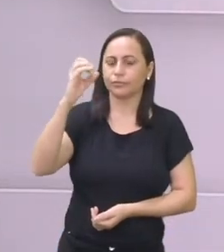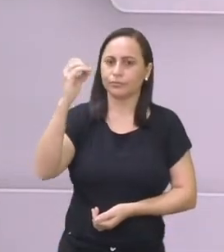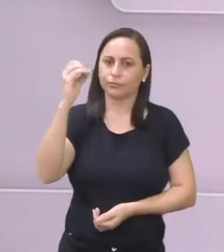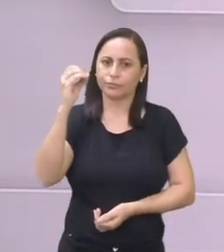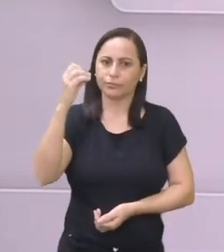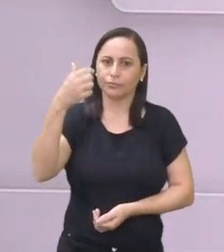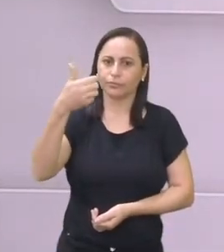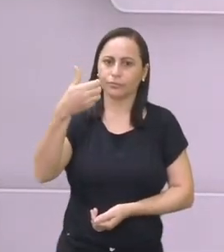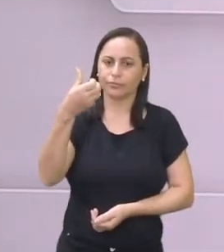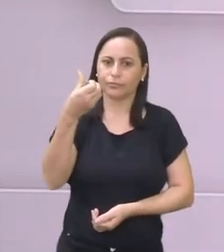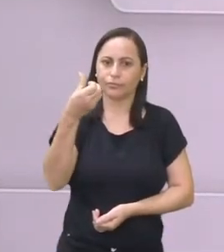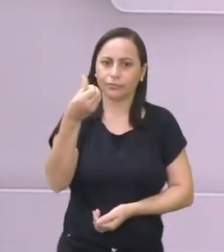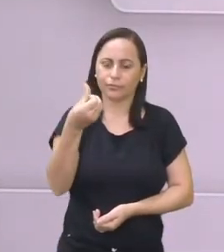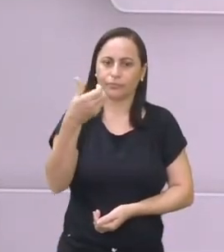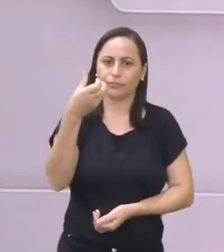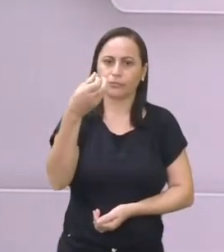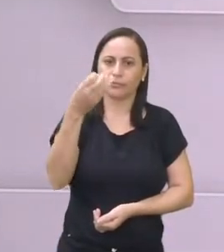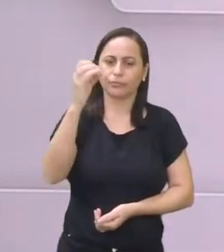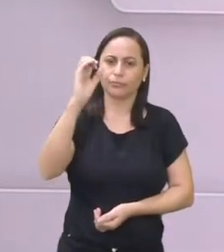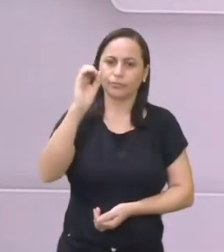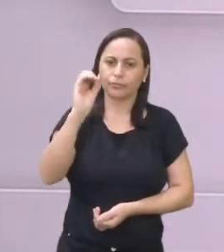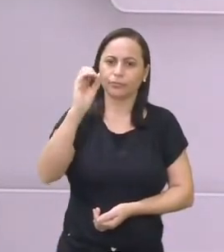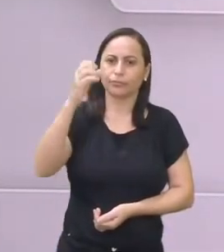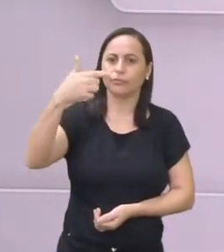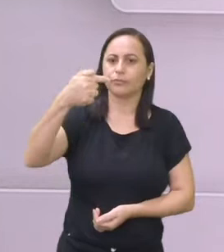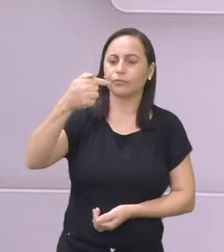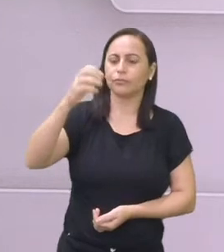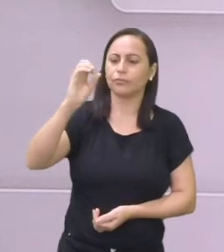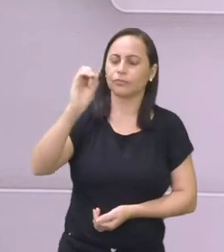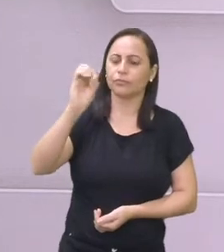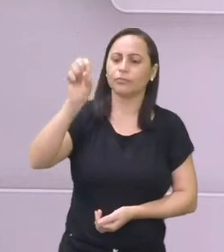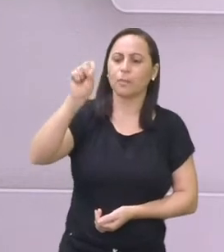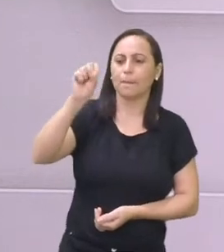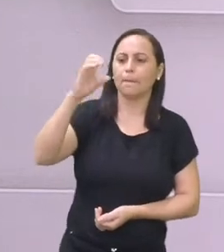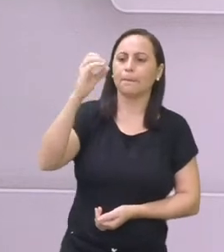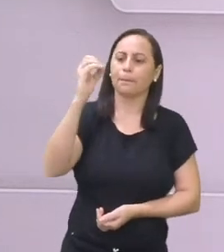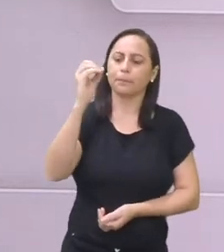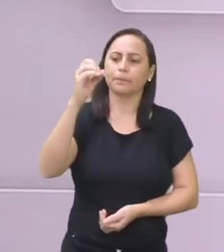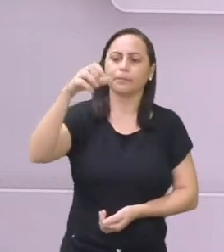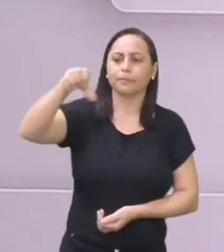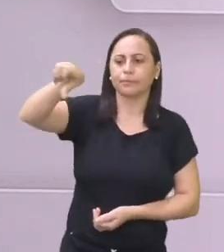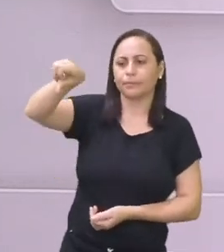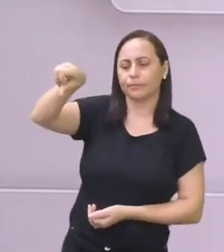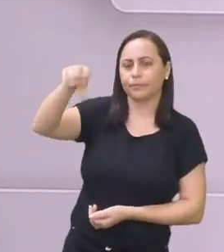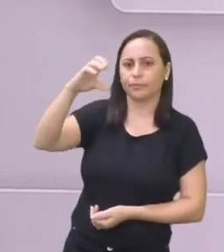50, 60, 70, 80, 90,